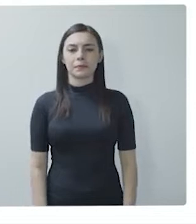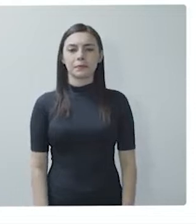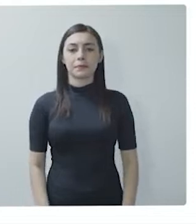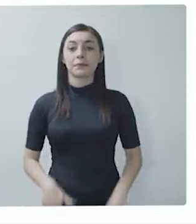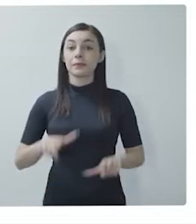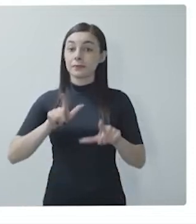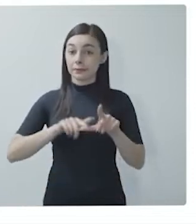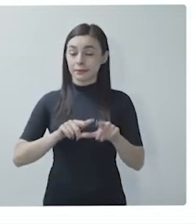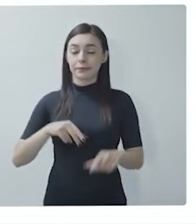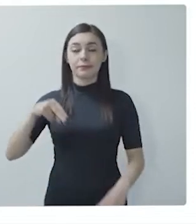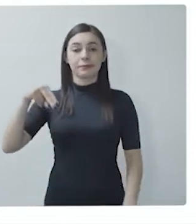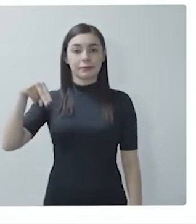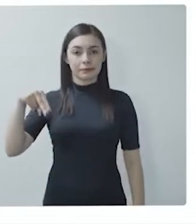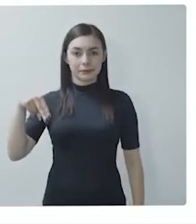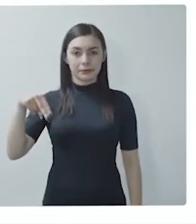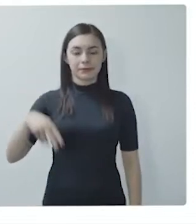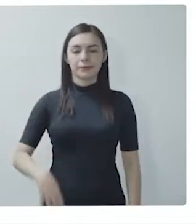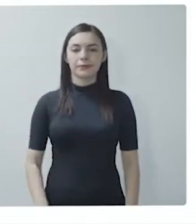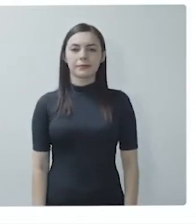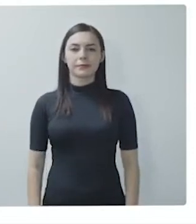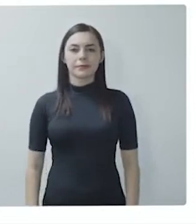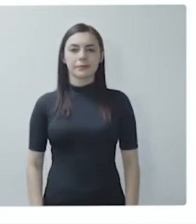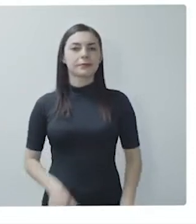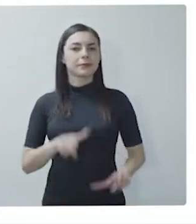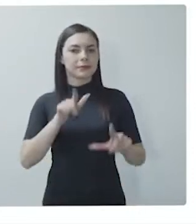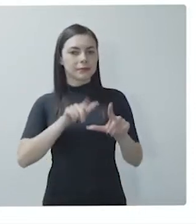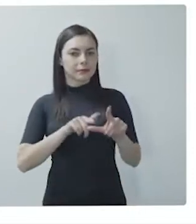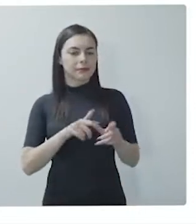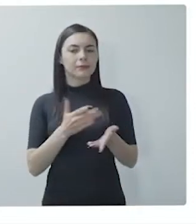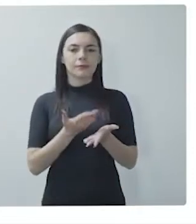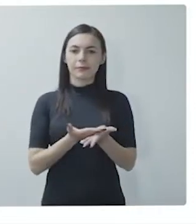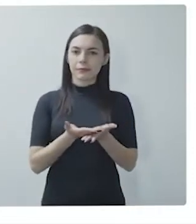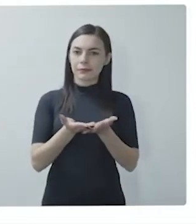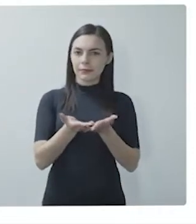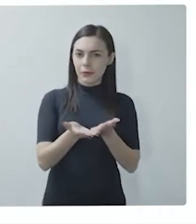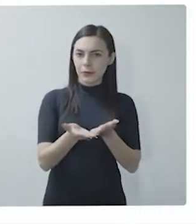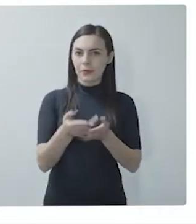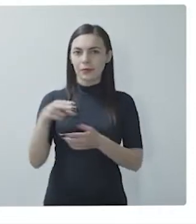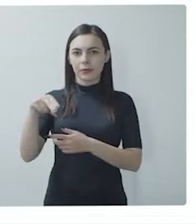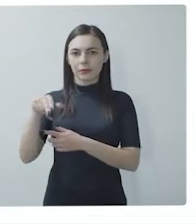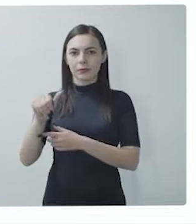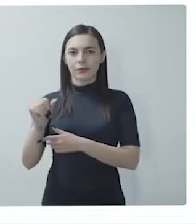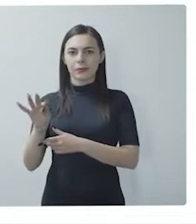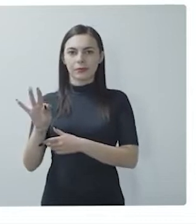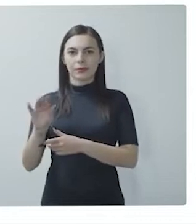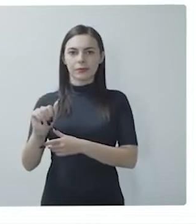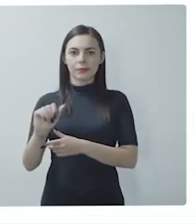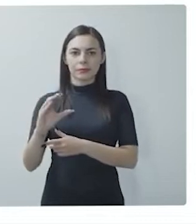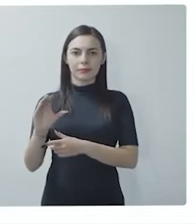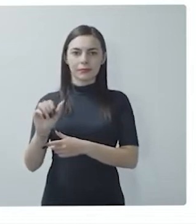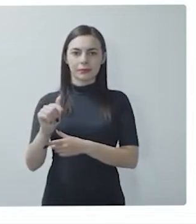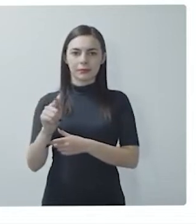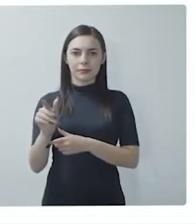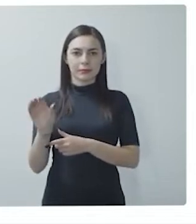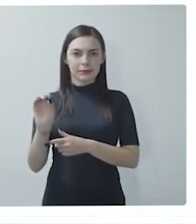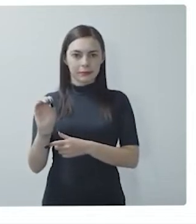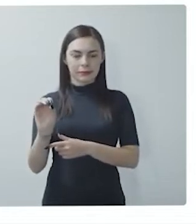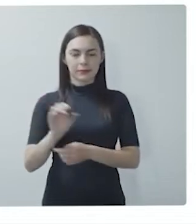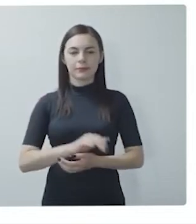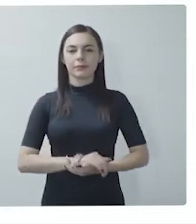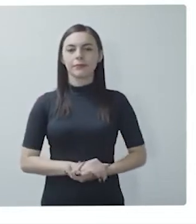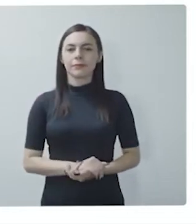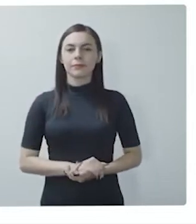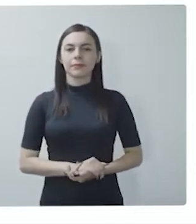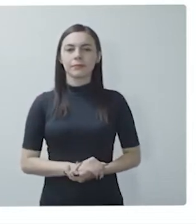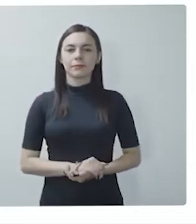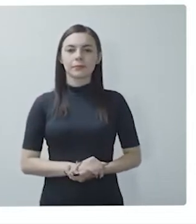É a letra N. Ela é a letra inicial da palavra natação. Agora